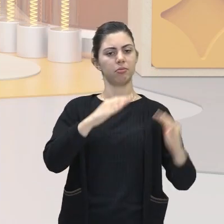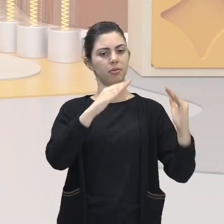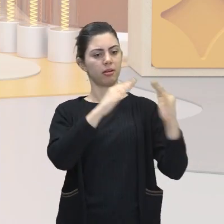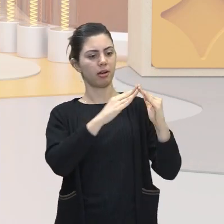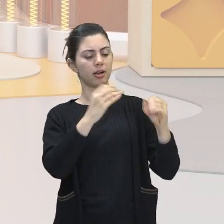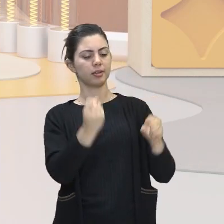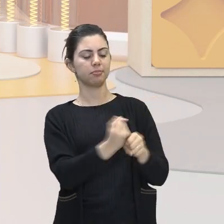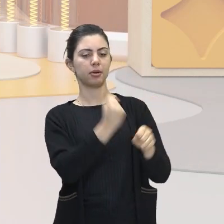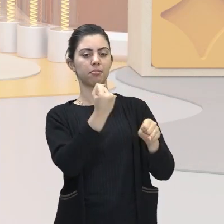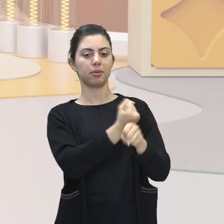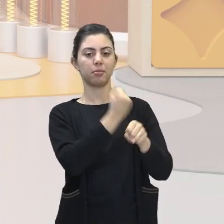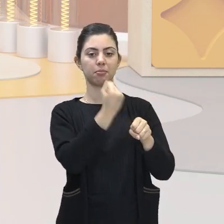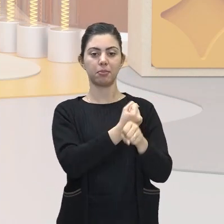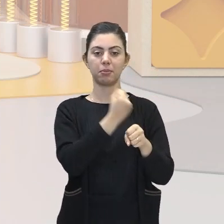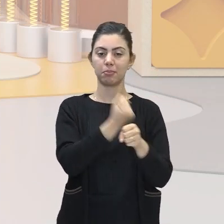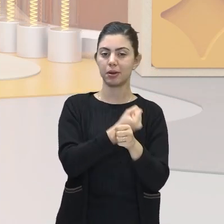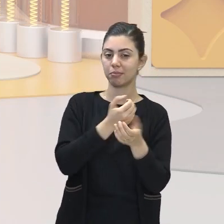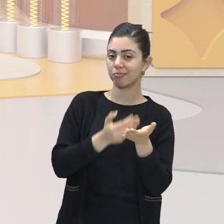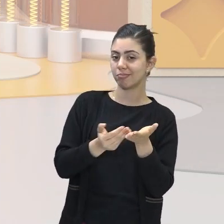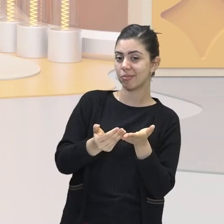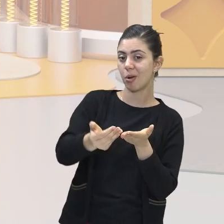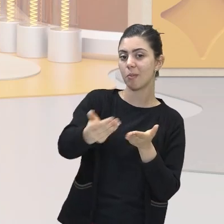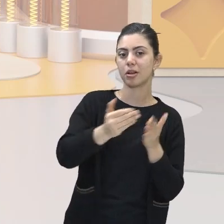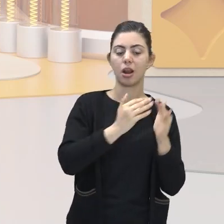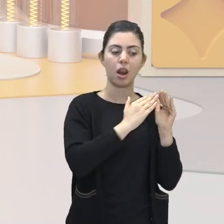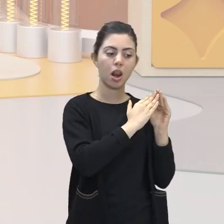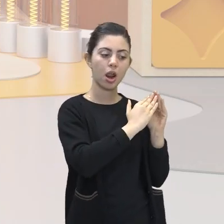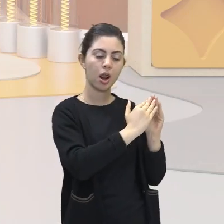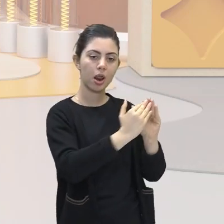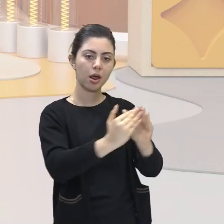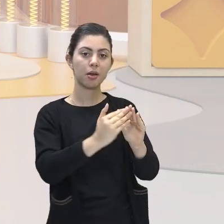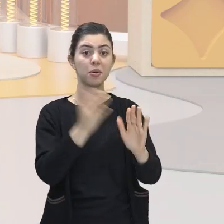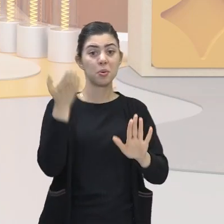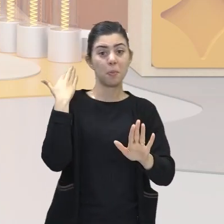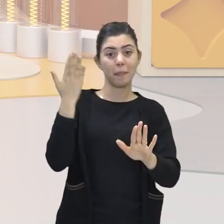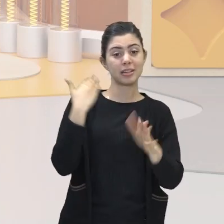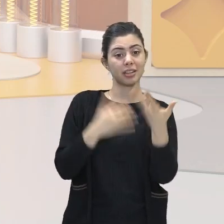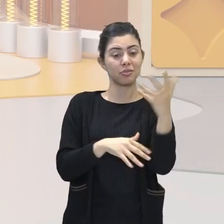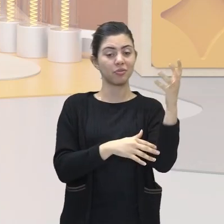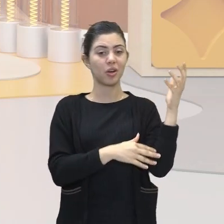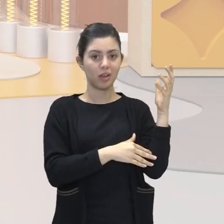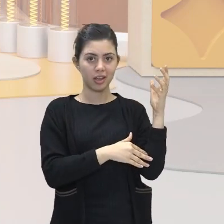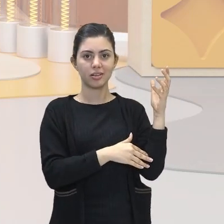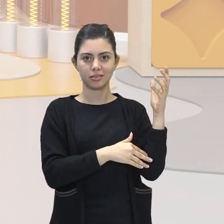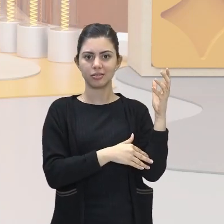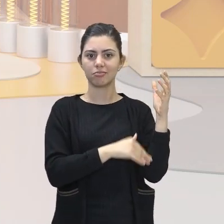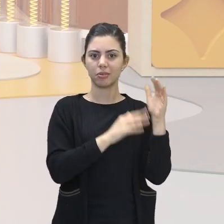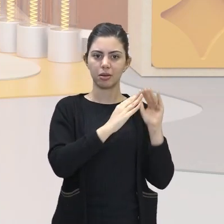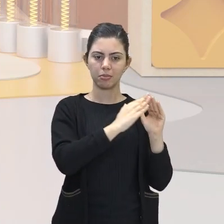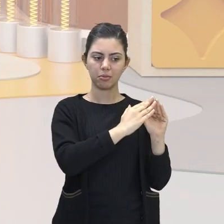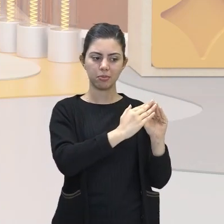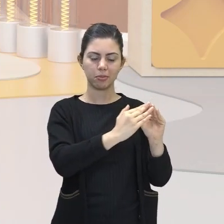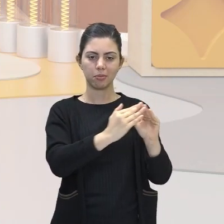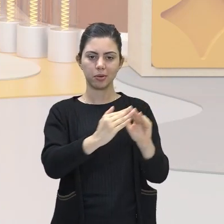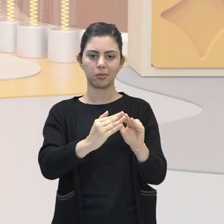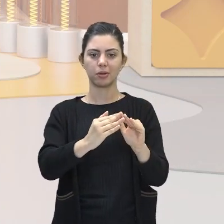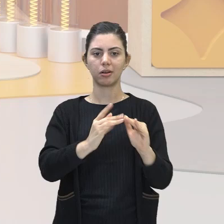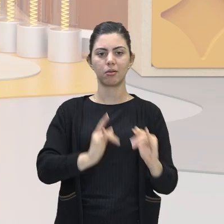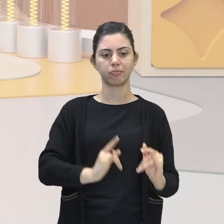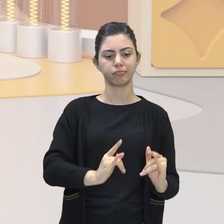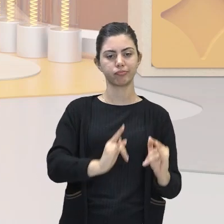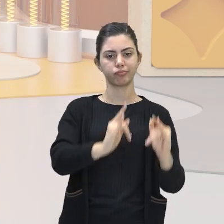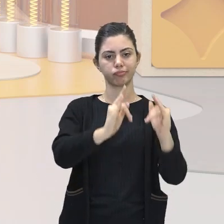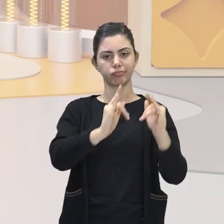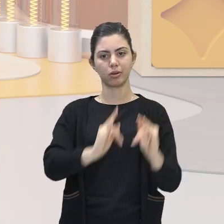ali, começam a ter as primeiras moradias e aquela floresta ali, outras moradias vão aparecendo até aquela área ali se